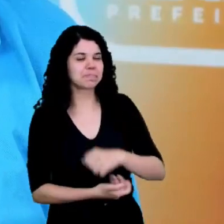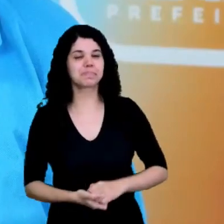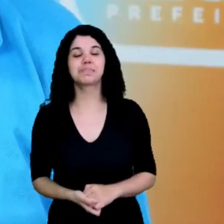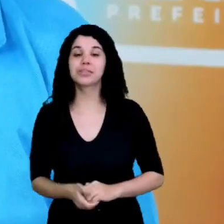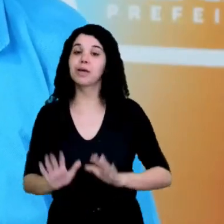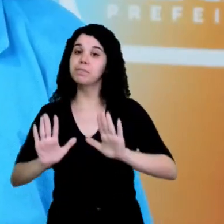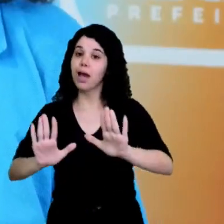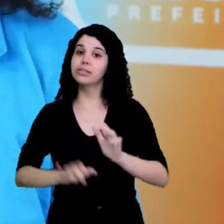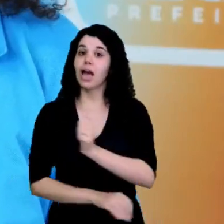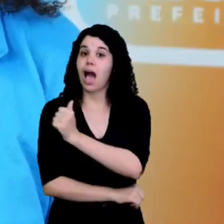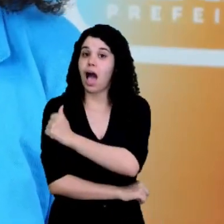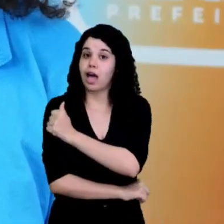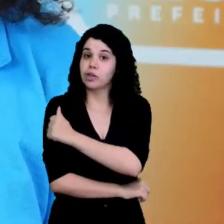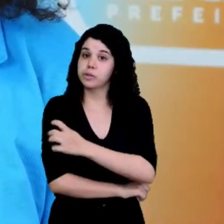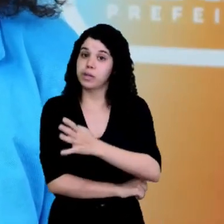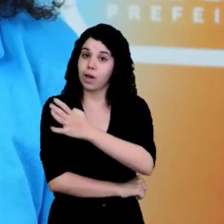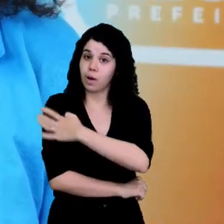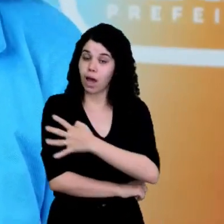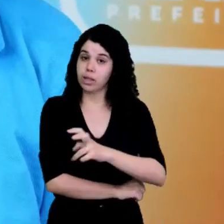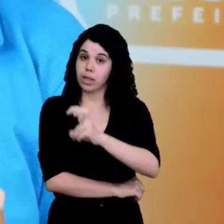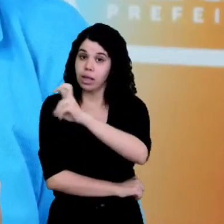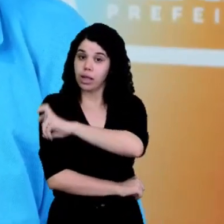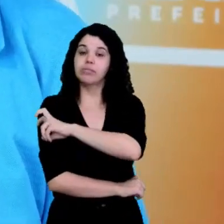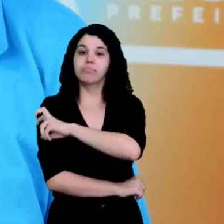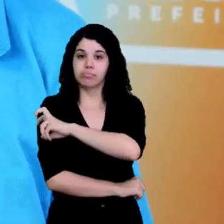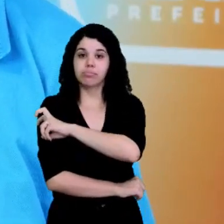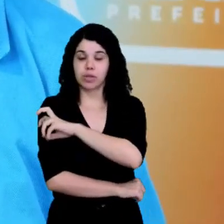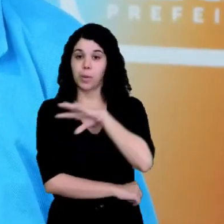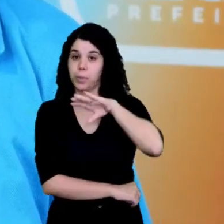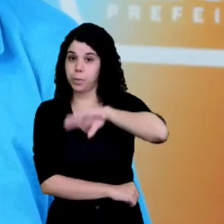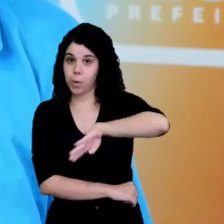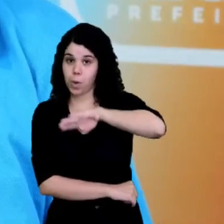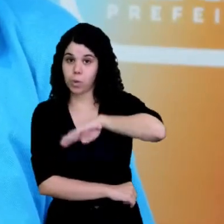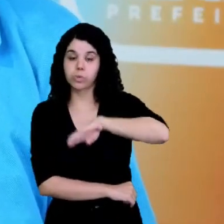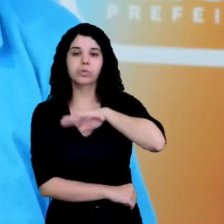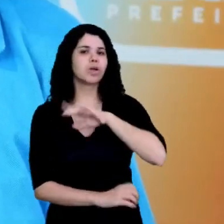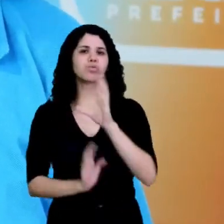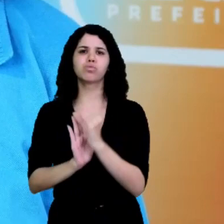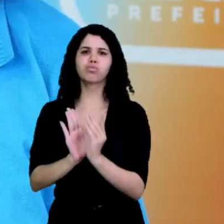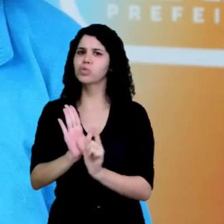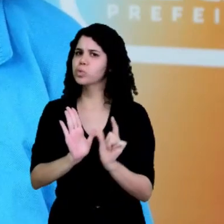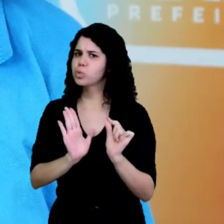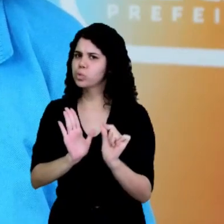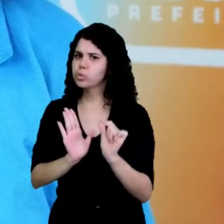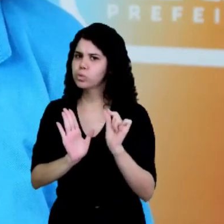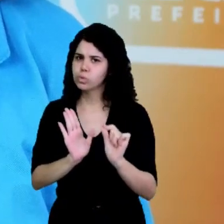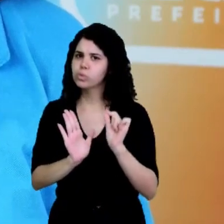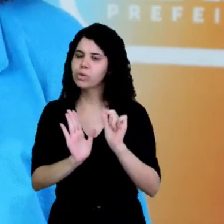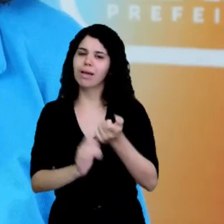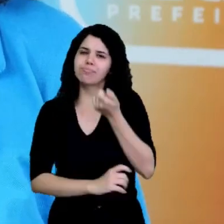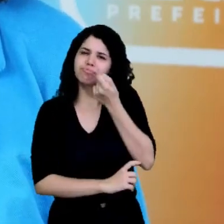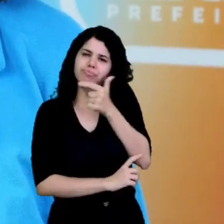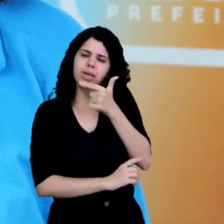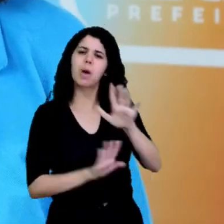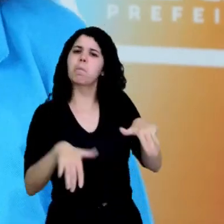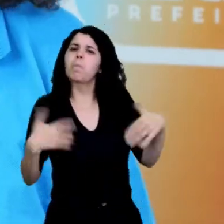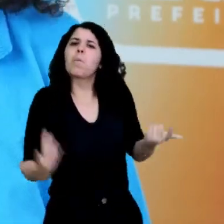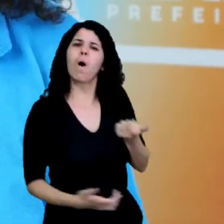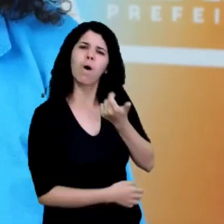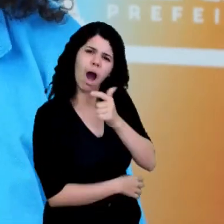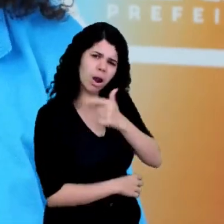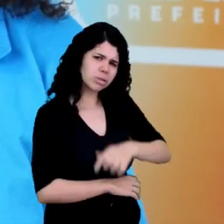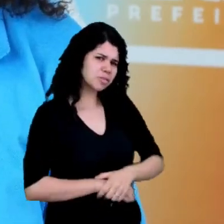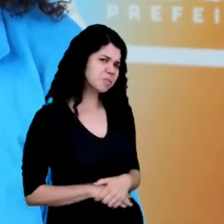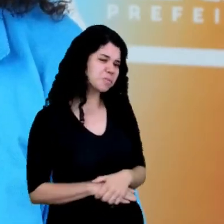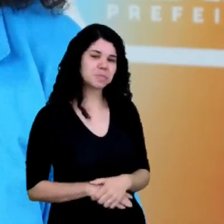para os estudantes do quarto e quinto ano, em língua portuguesa, o conteúdo é anedotas, qual é a graça?